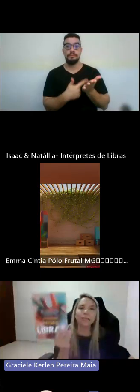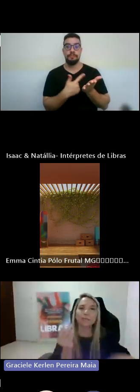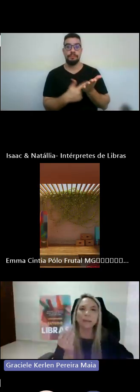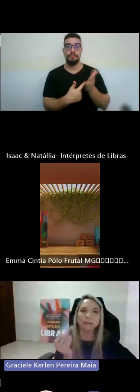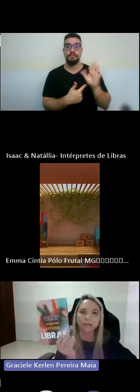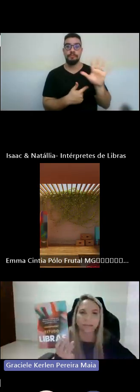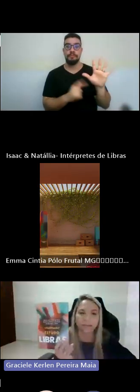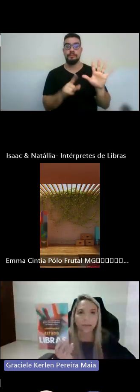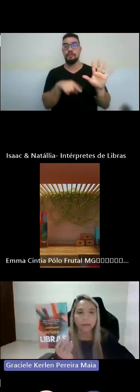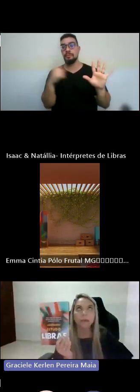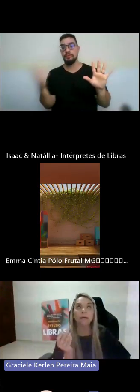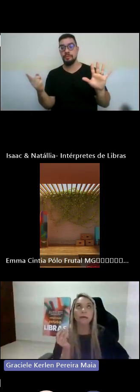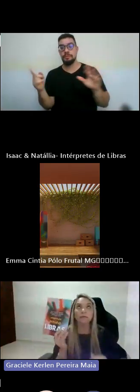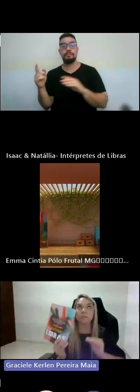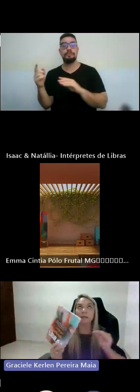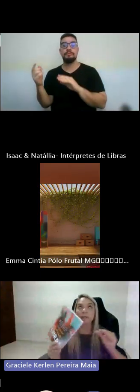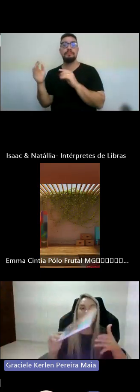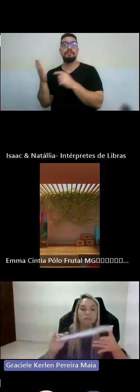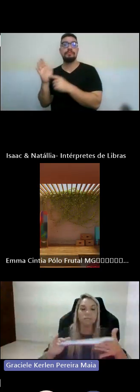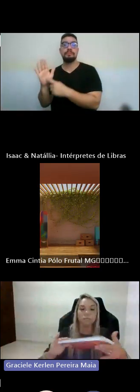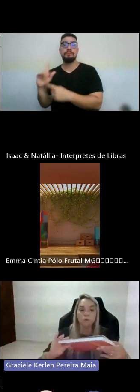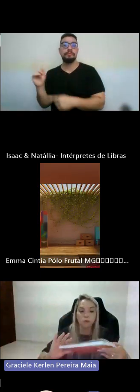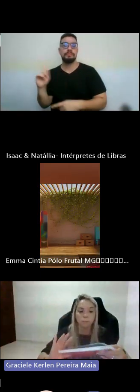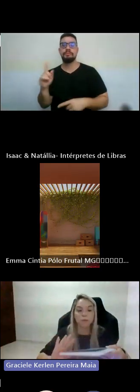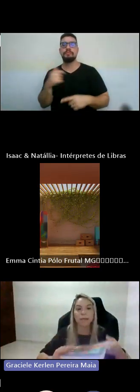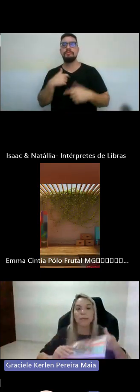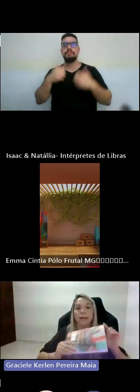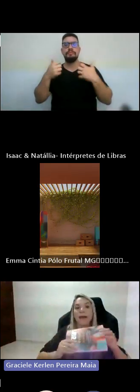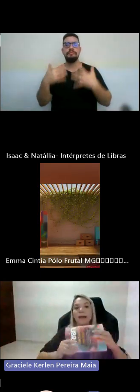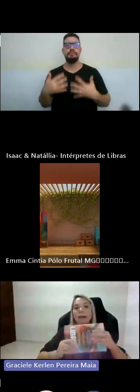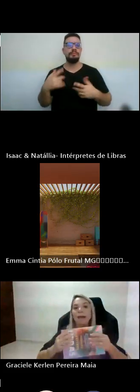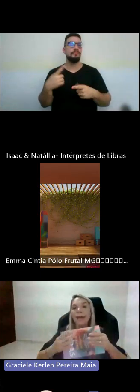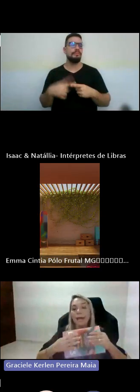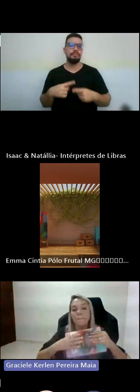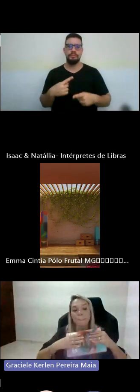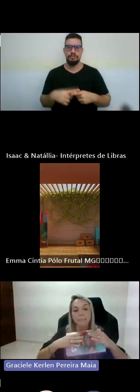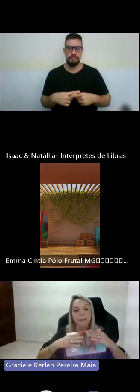não traz mais. E eu vou explicar para vocês por quê. Porque